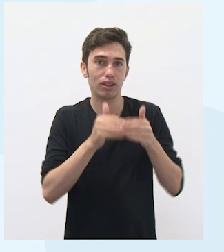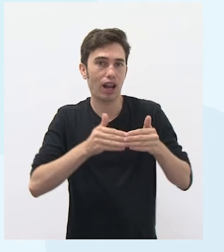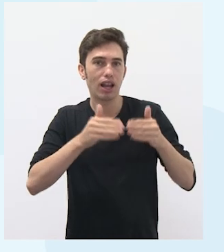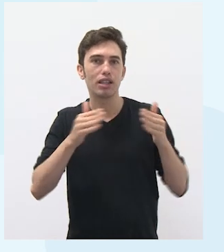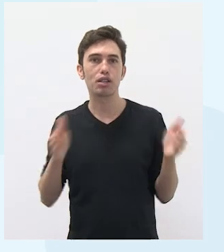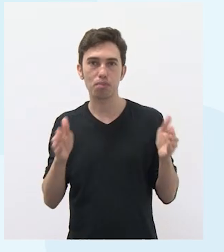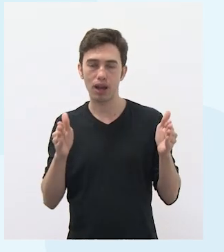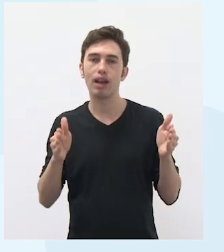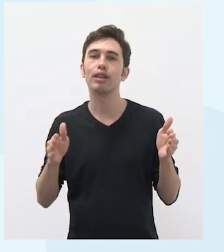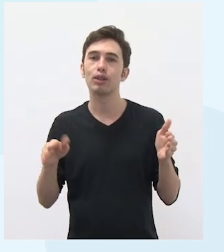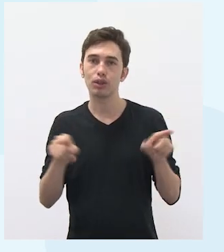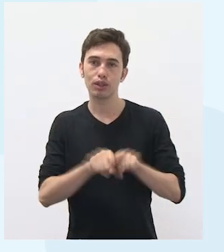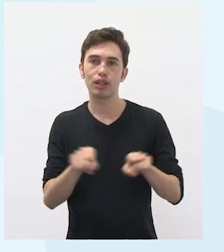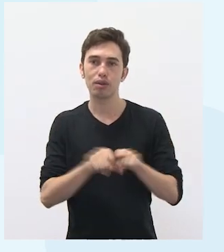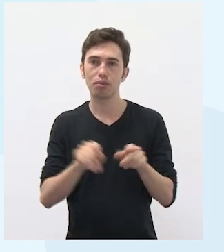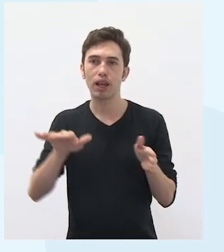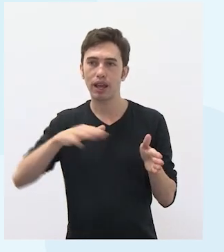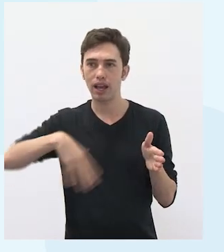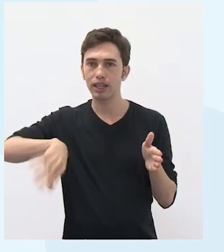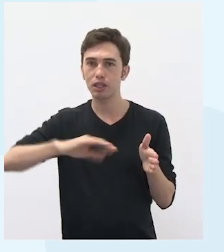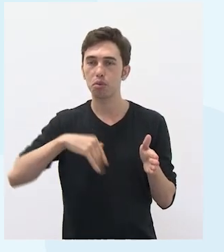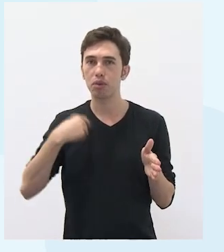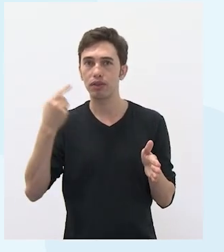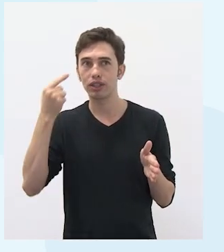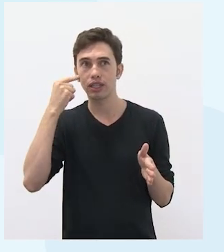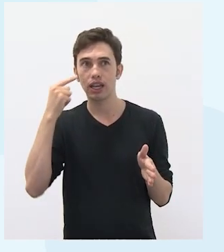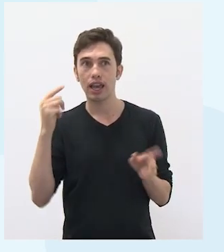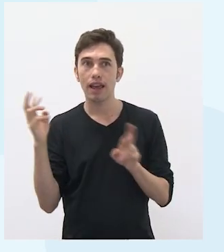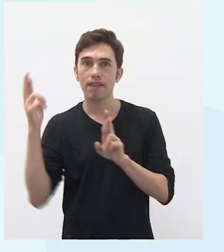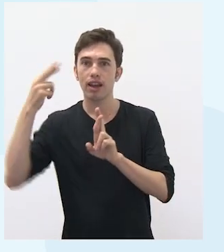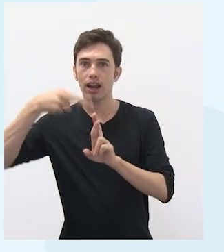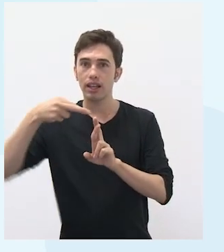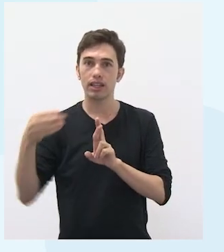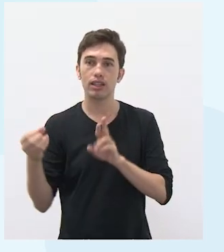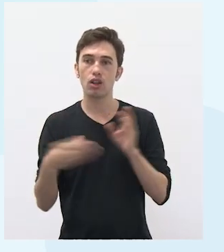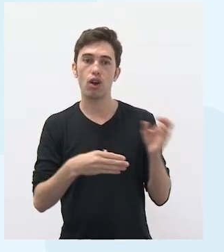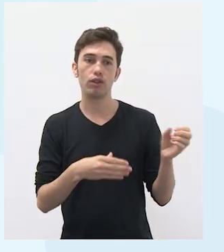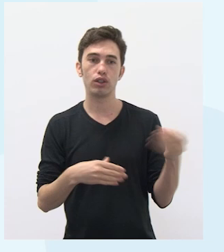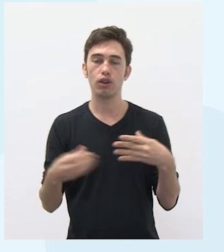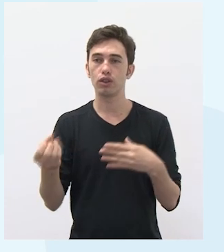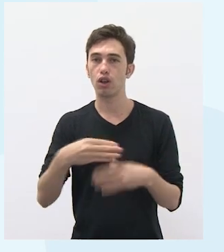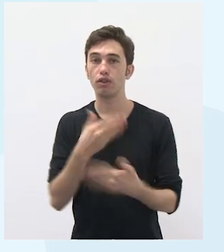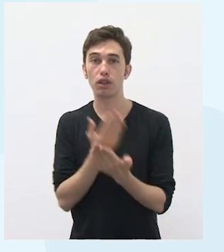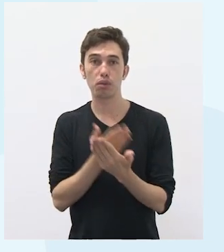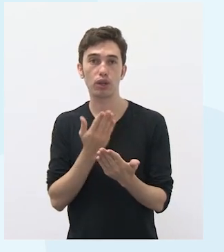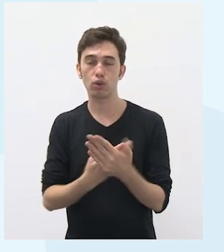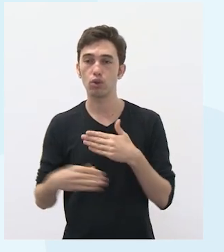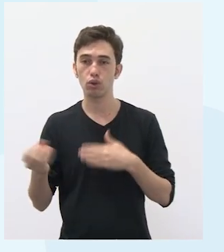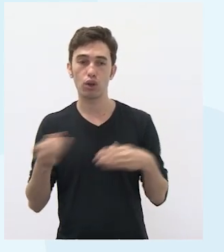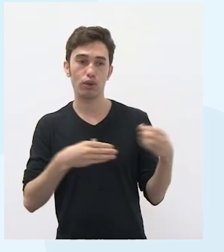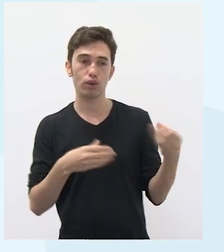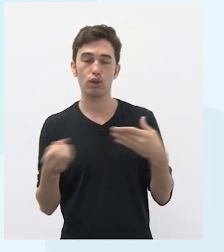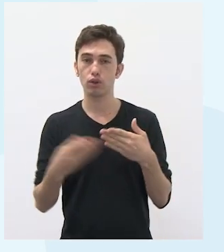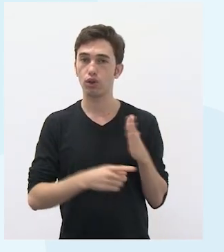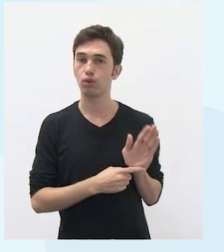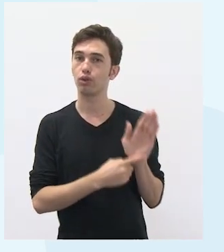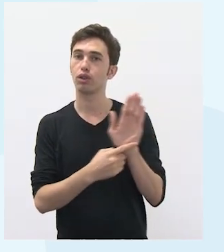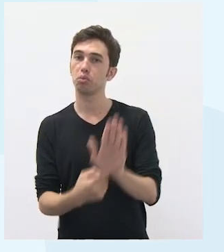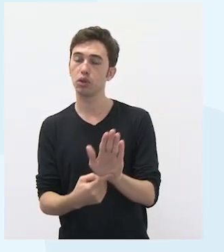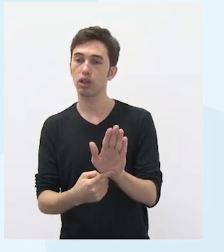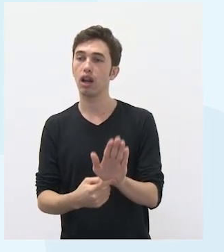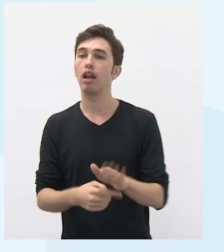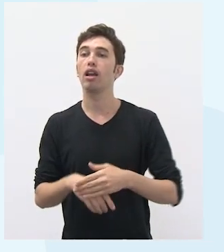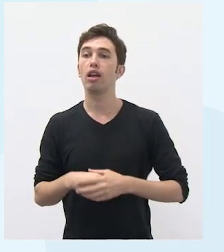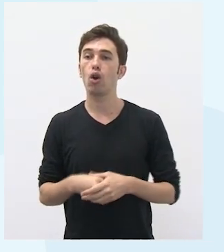também a trazer novos referenciais de estudos, como isso impacta lá na questão